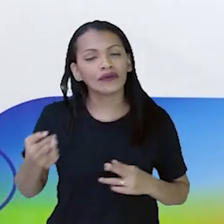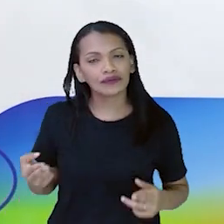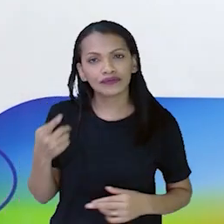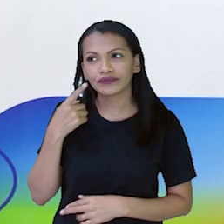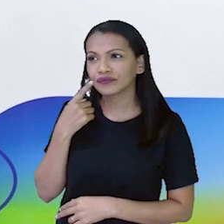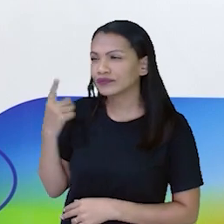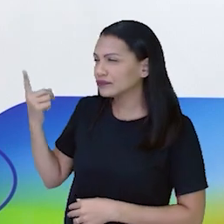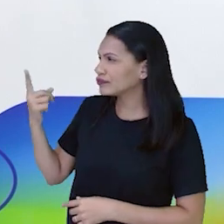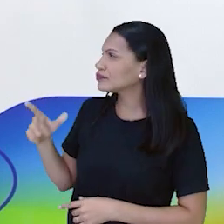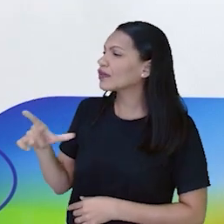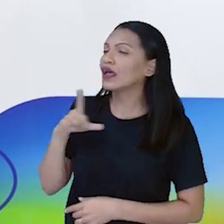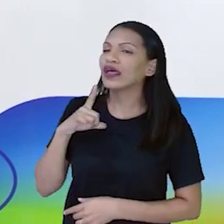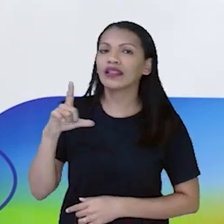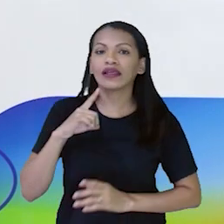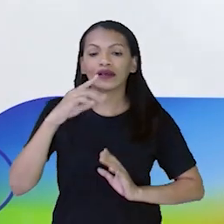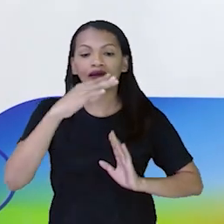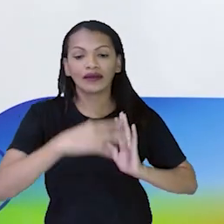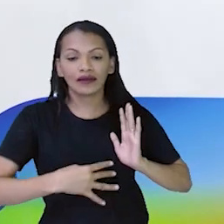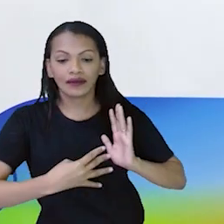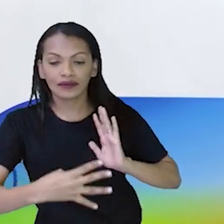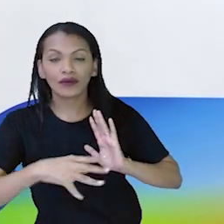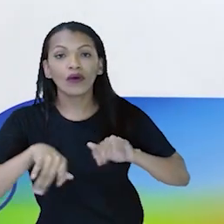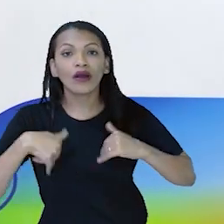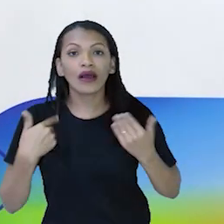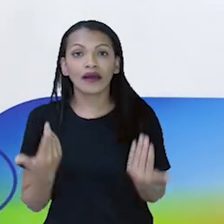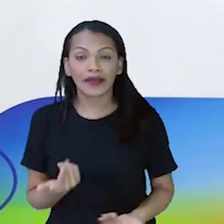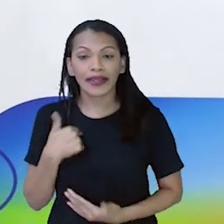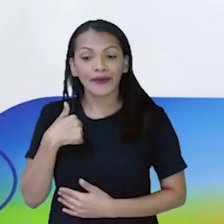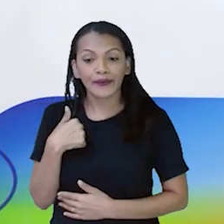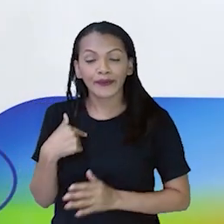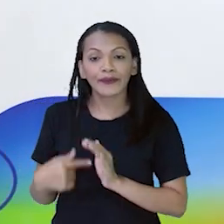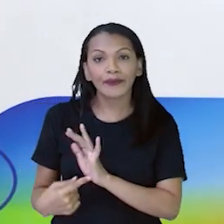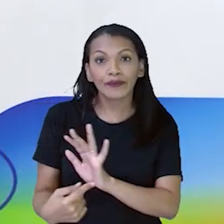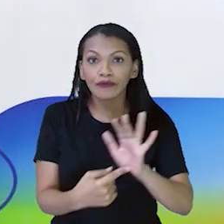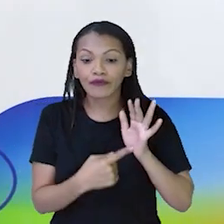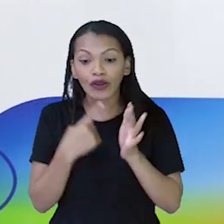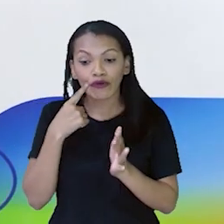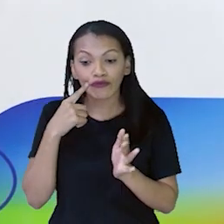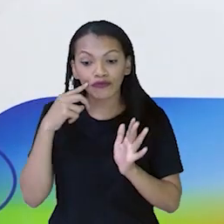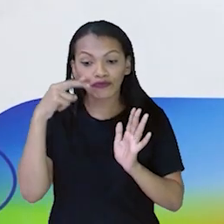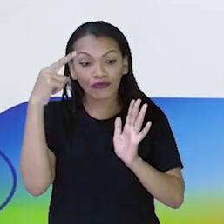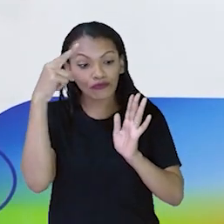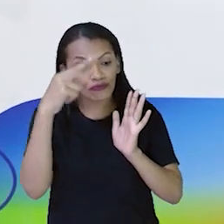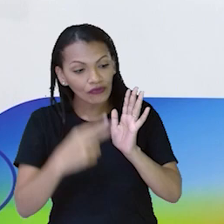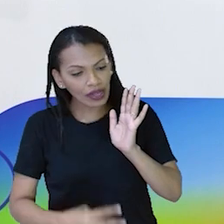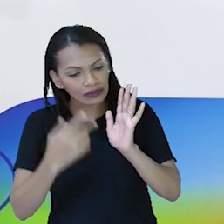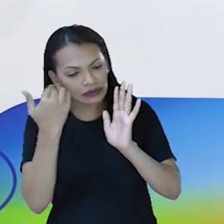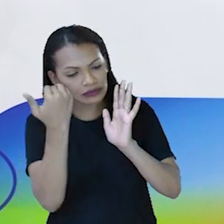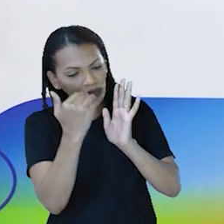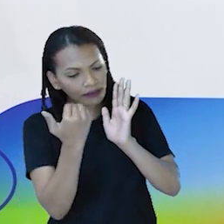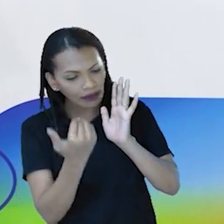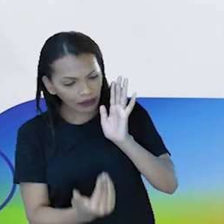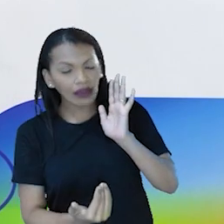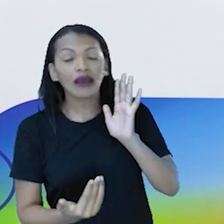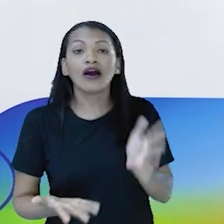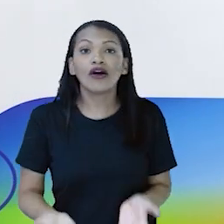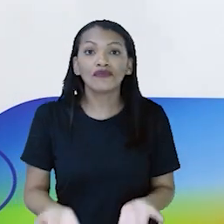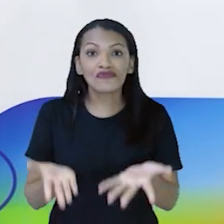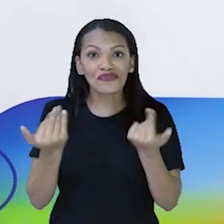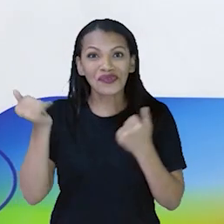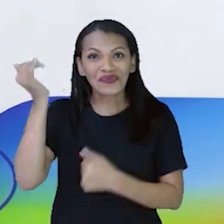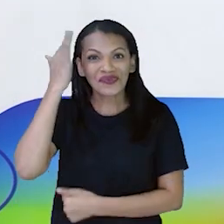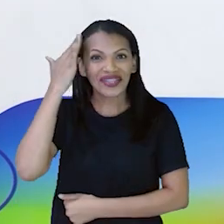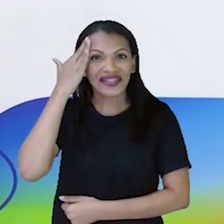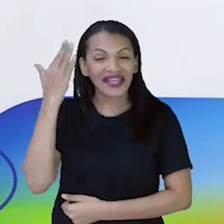aqui eu tenho as tabelas onde eu disponho esses dados. Então vamos entender um pouco a diferença de um para o outro?